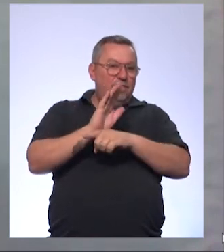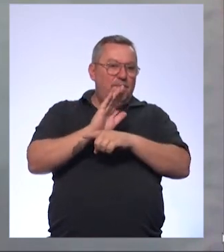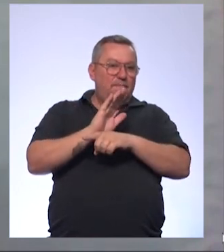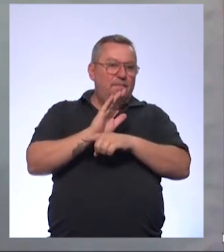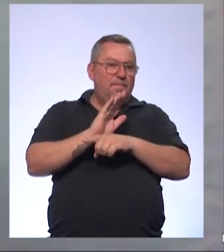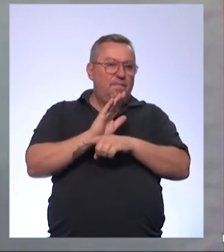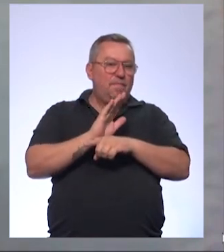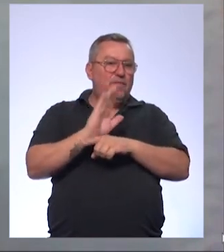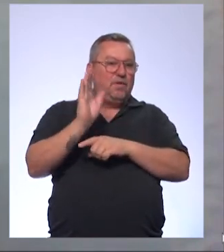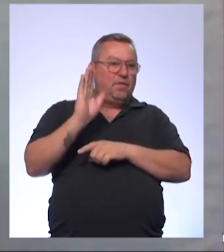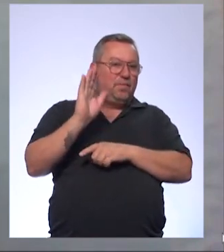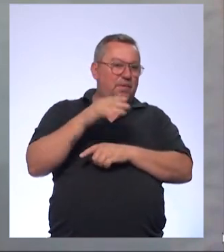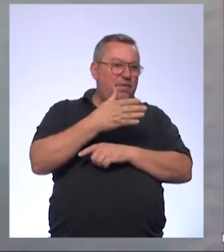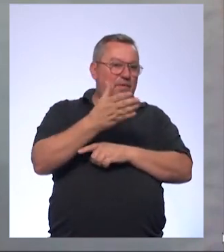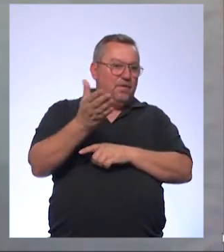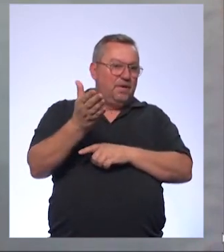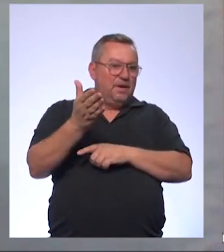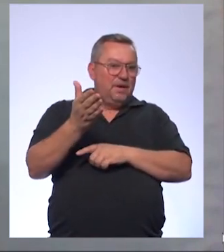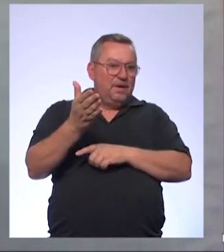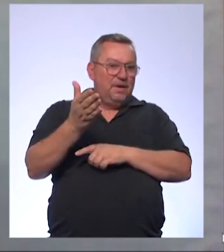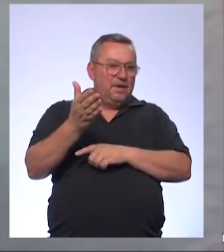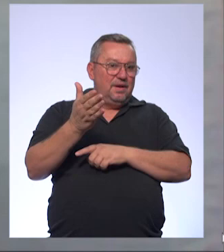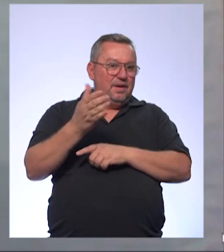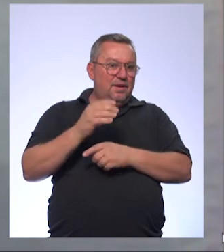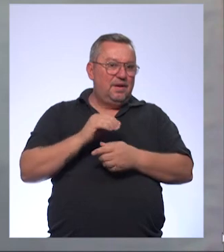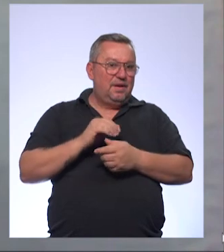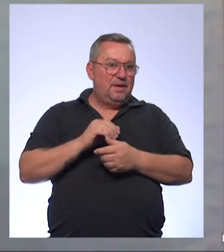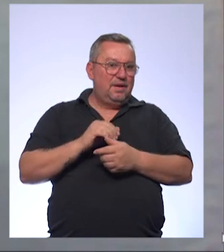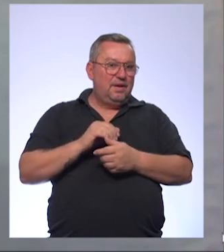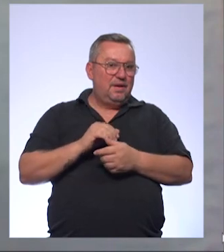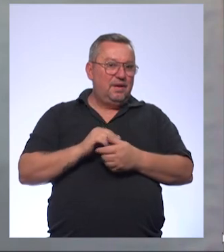e já me despeço de vocês, tá bem?